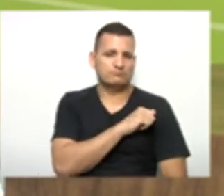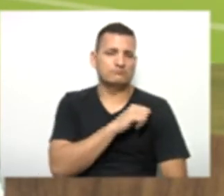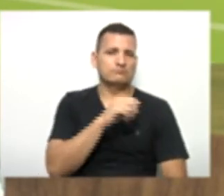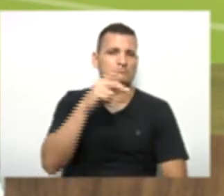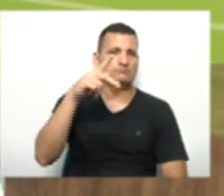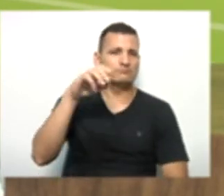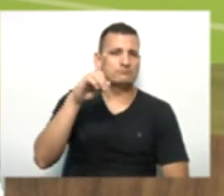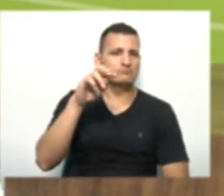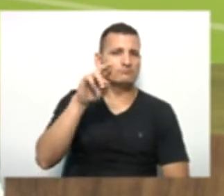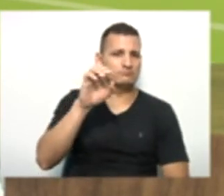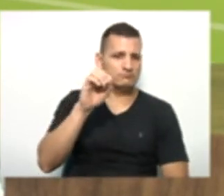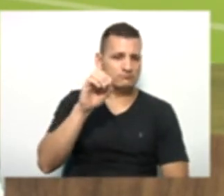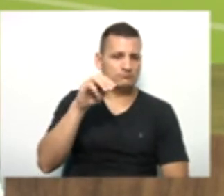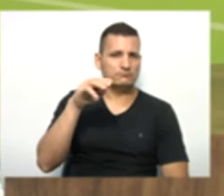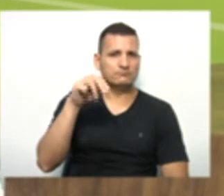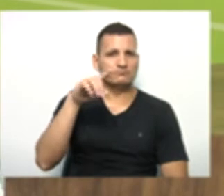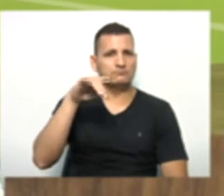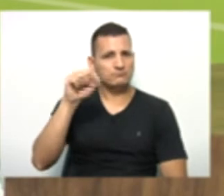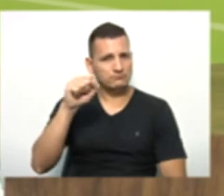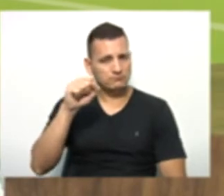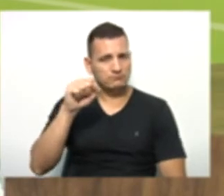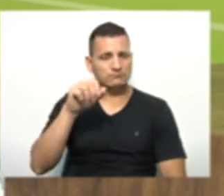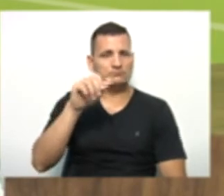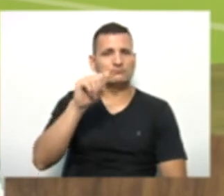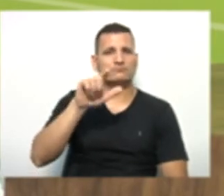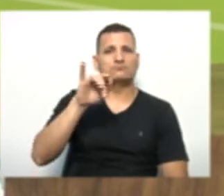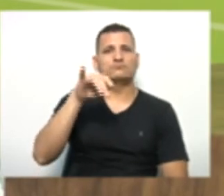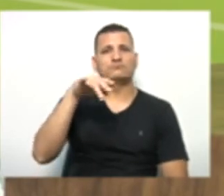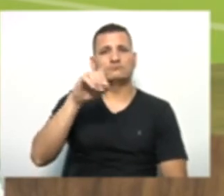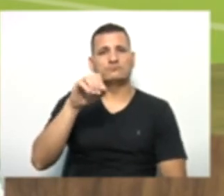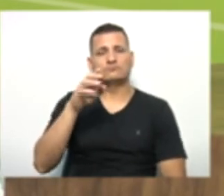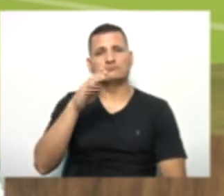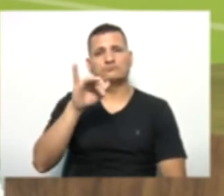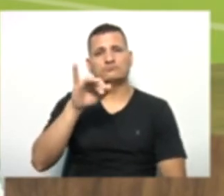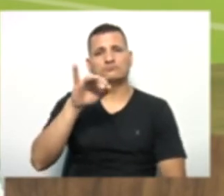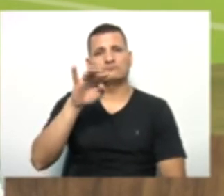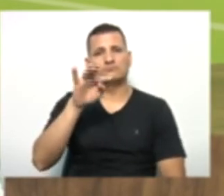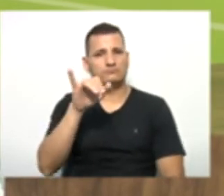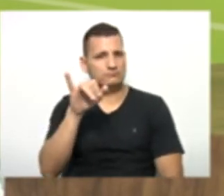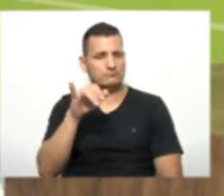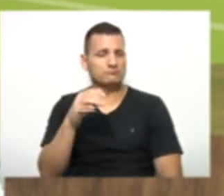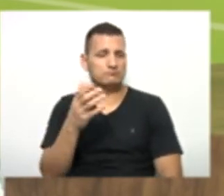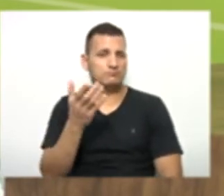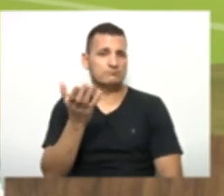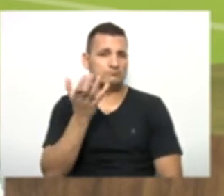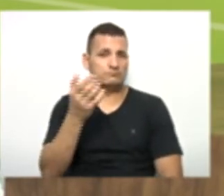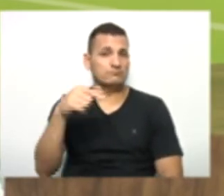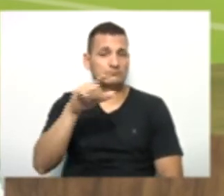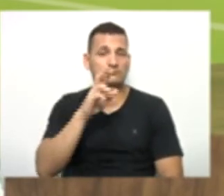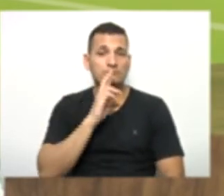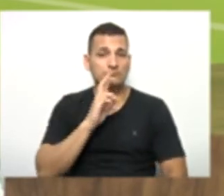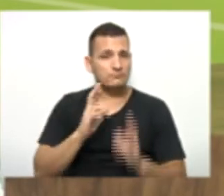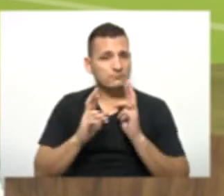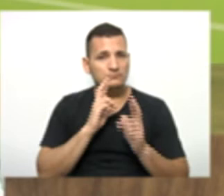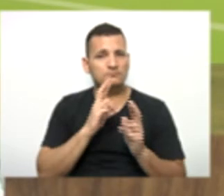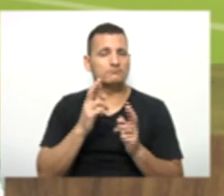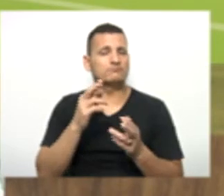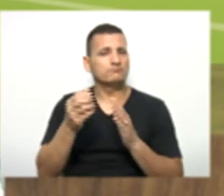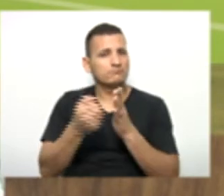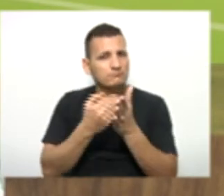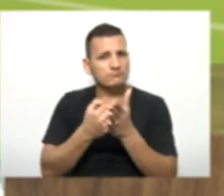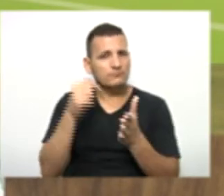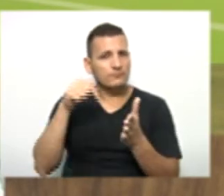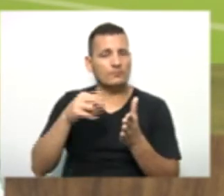escola Albino Biltner. Alunos, queremos ver as respostas de vocês aqui. Queremos ver o desenvolvimento do trabalho